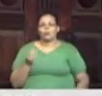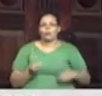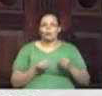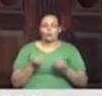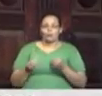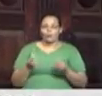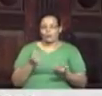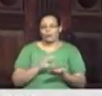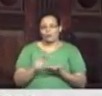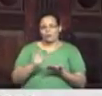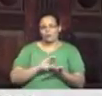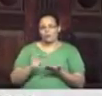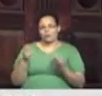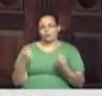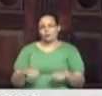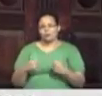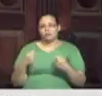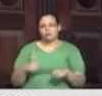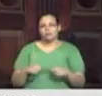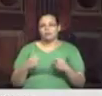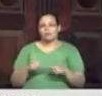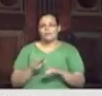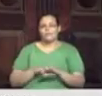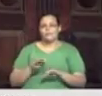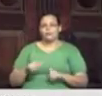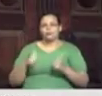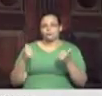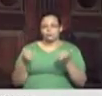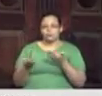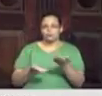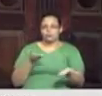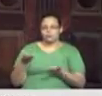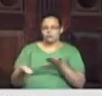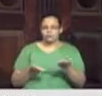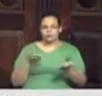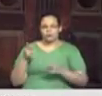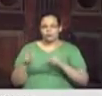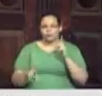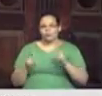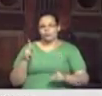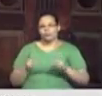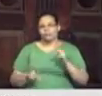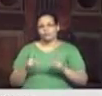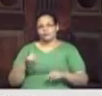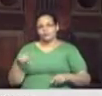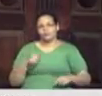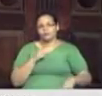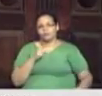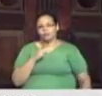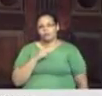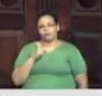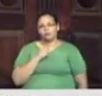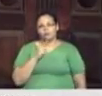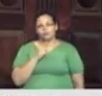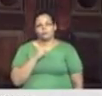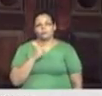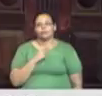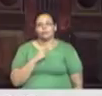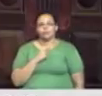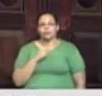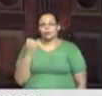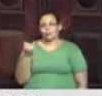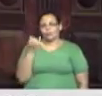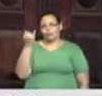os investimentos necessários à melhoria do atendimento da nossa população. Temos também uma questão